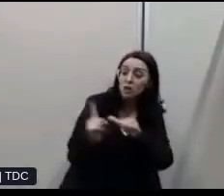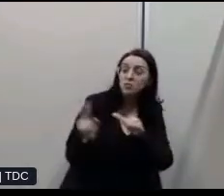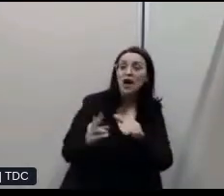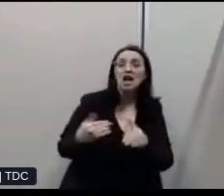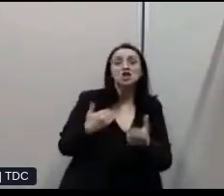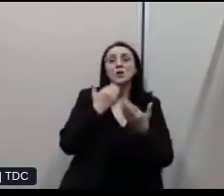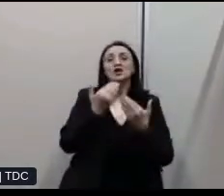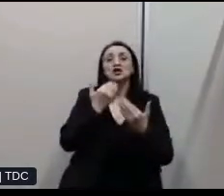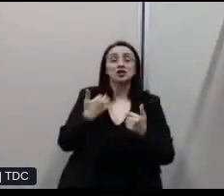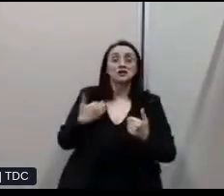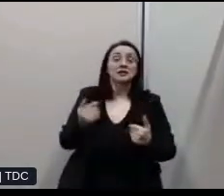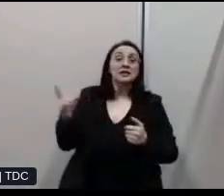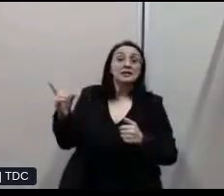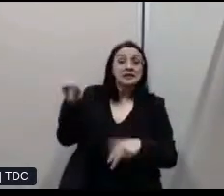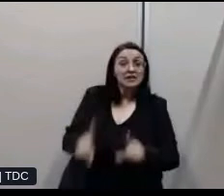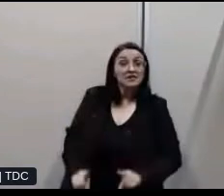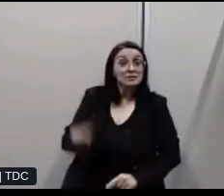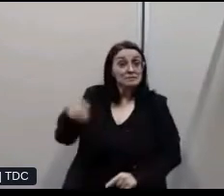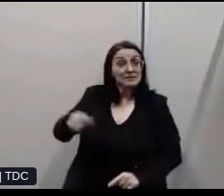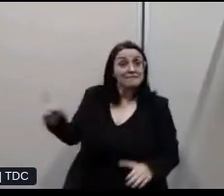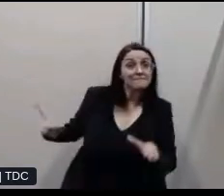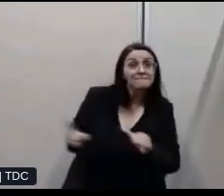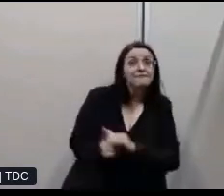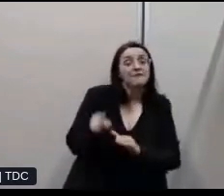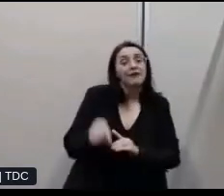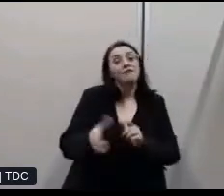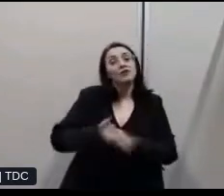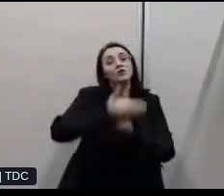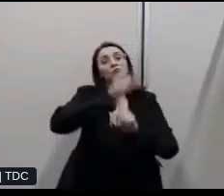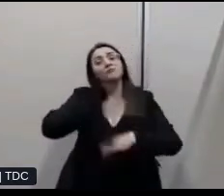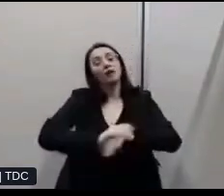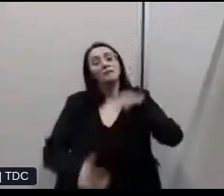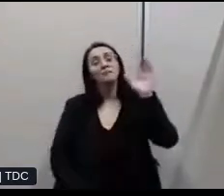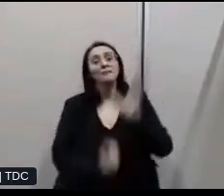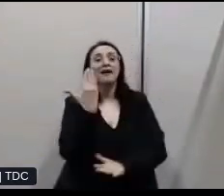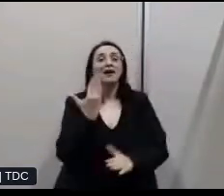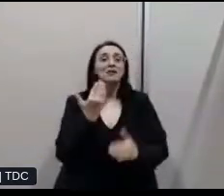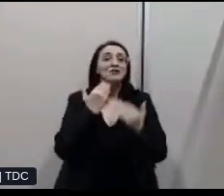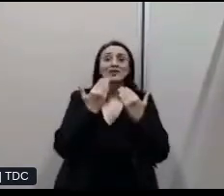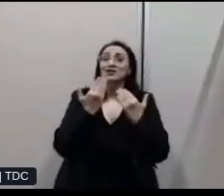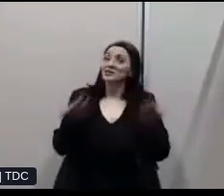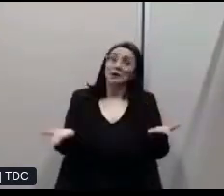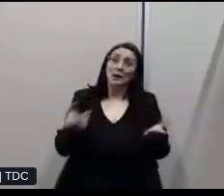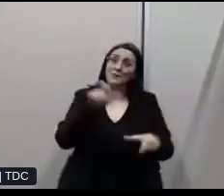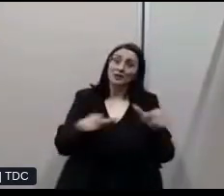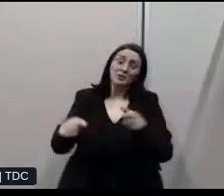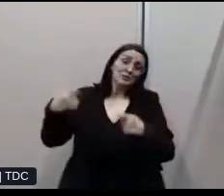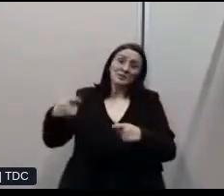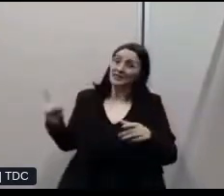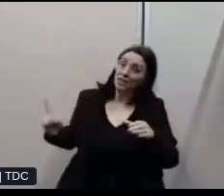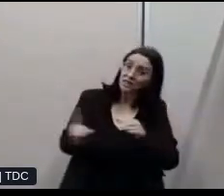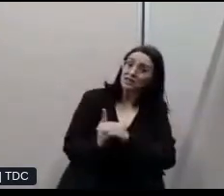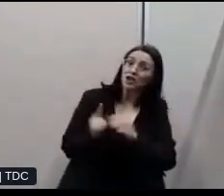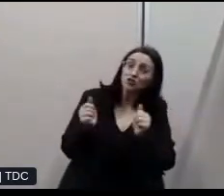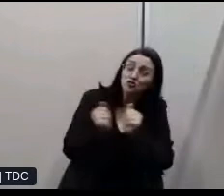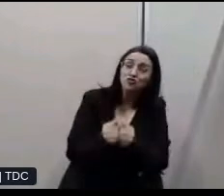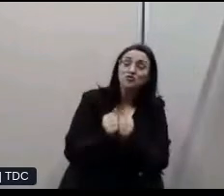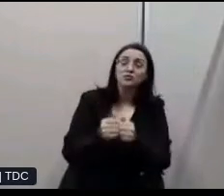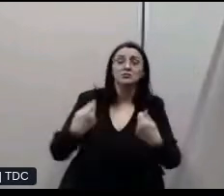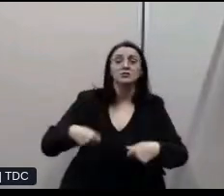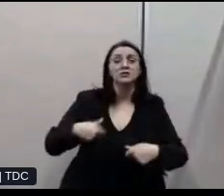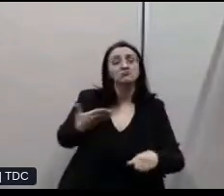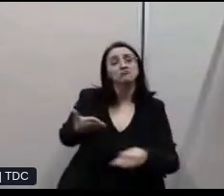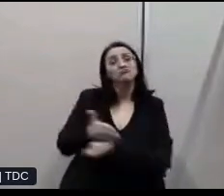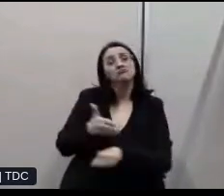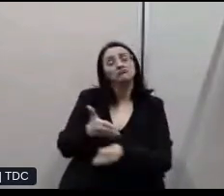Não adianta a gente querer criar uma tecnologia que não vai atender às necessidades que as pessoas tenham. Então, a gente precisa ter